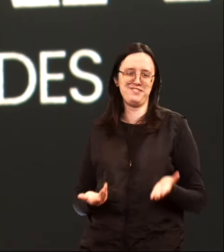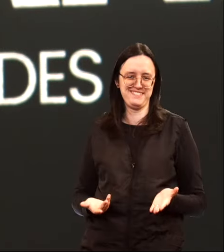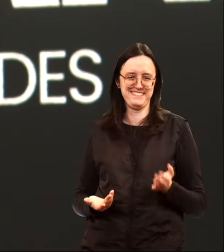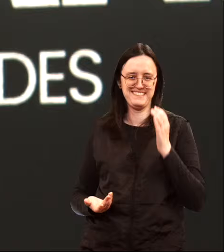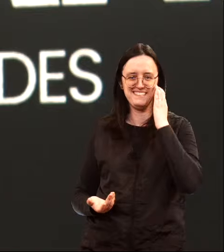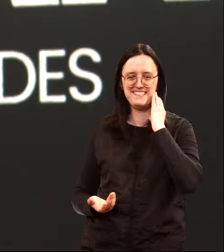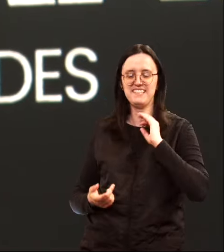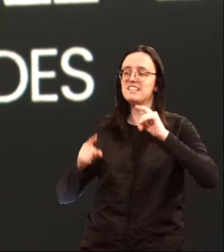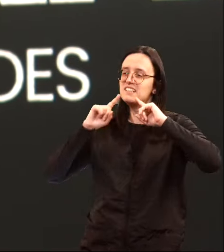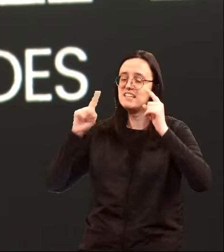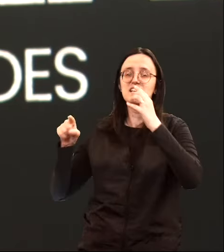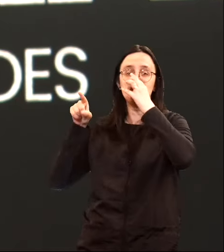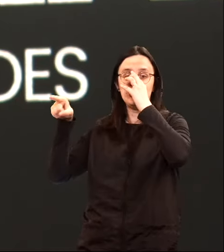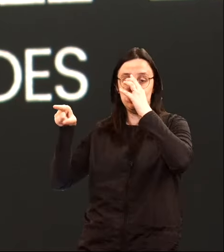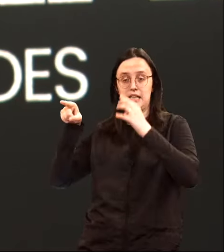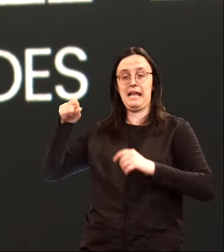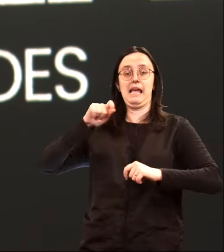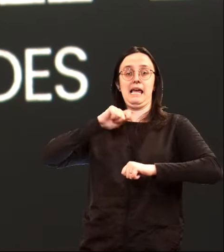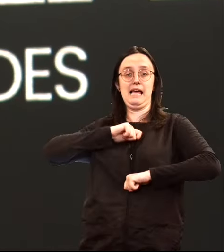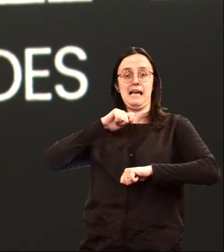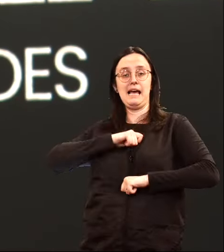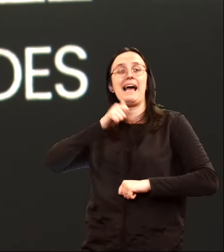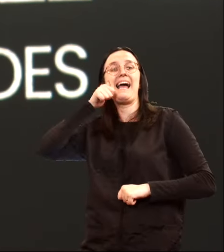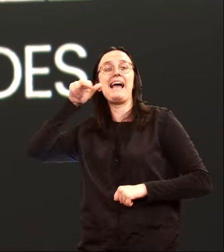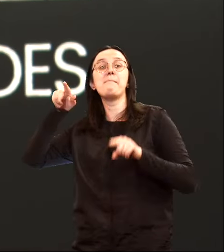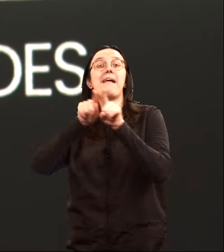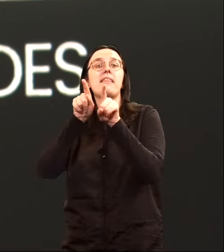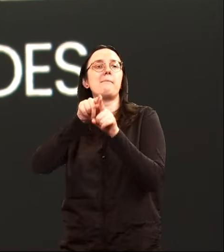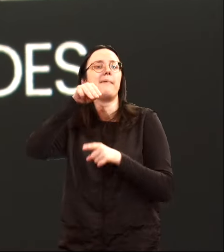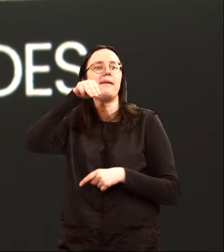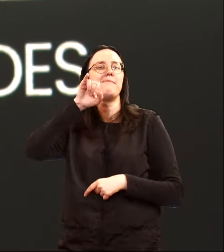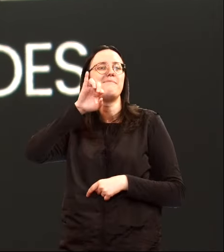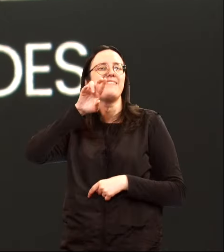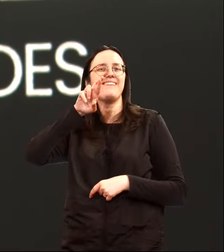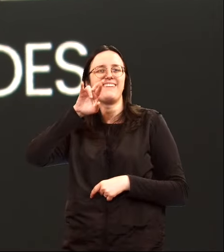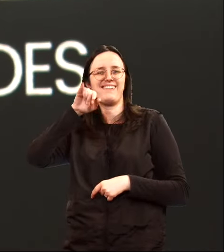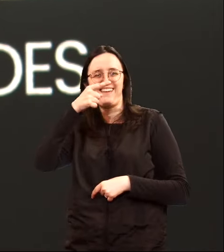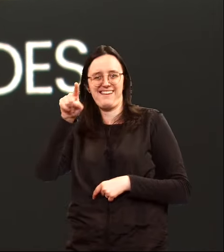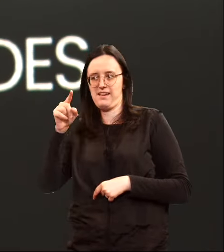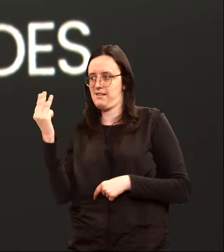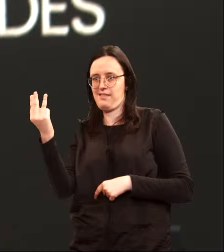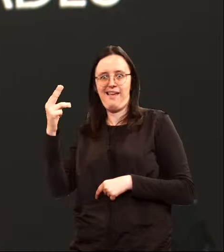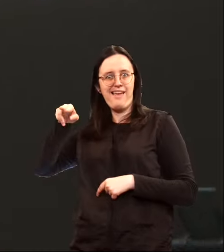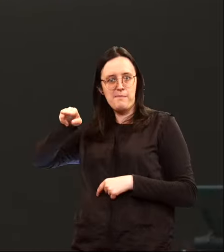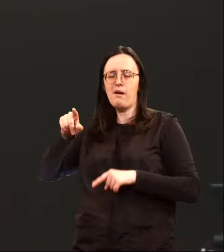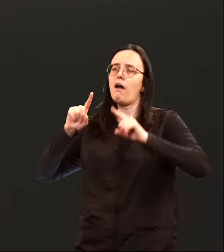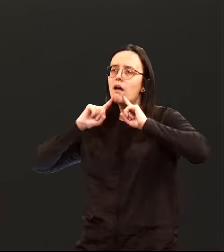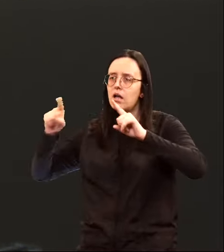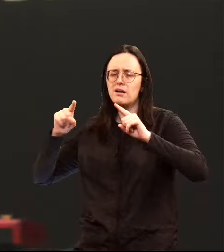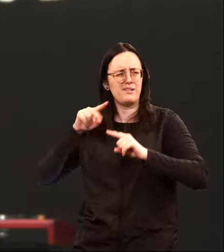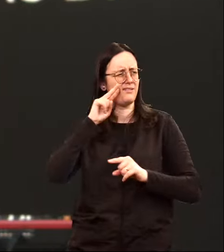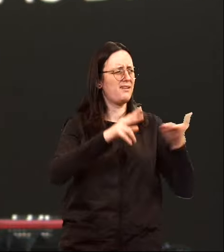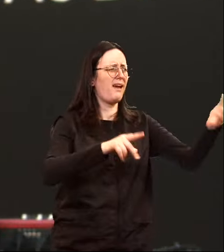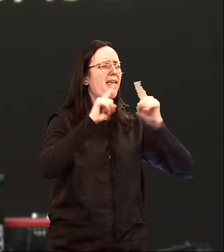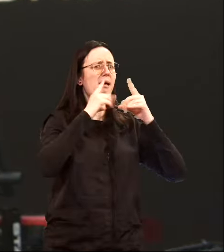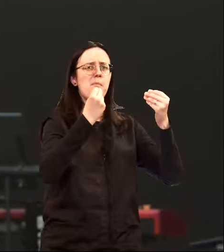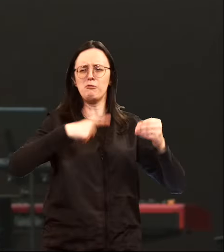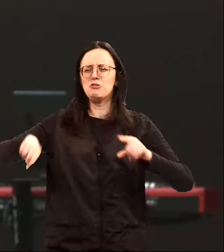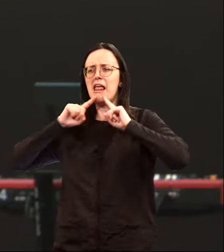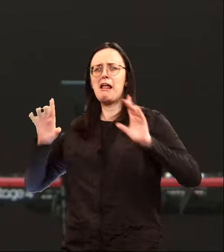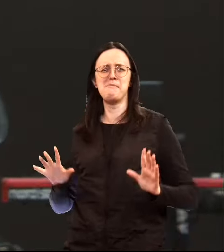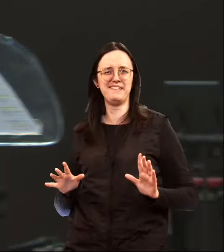chegou ao ponto de Miriam e Arão reclamarem. O negócio ficou feio lá, porque a gente reclama de tudo. Tem uma